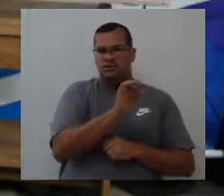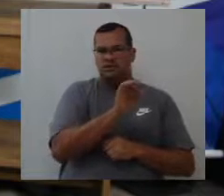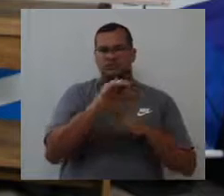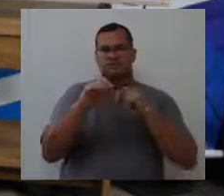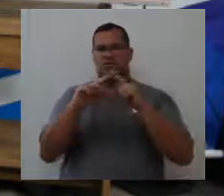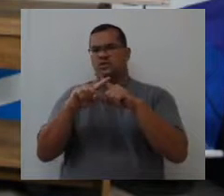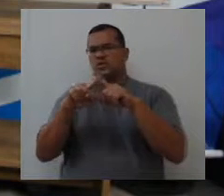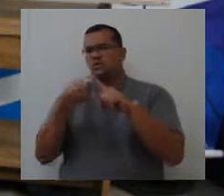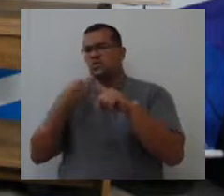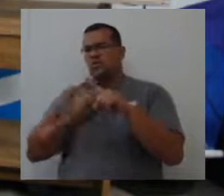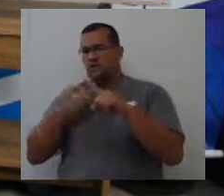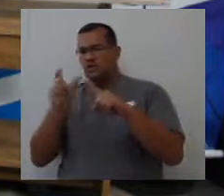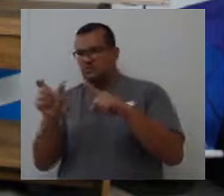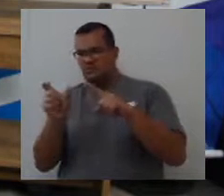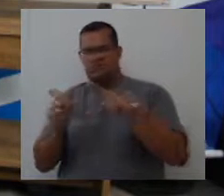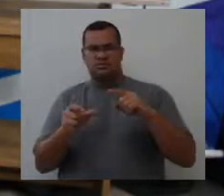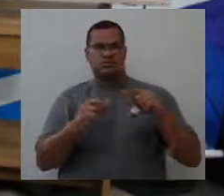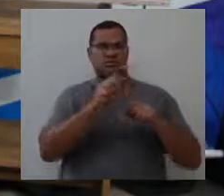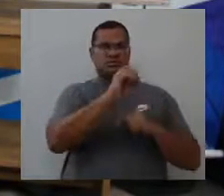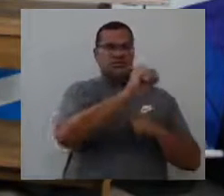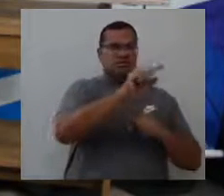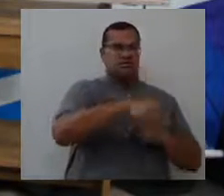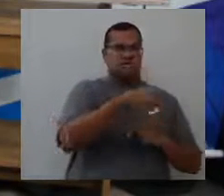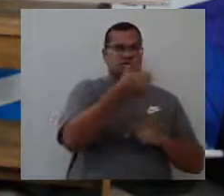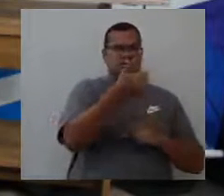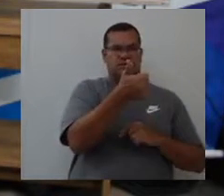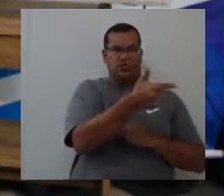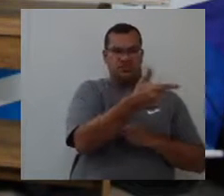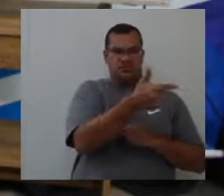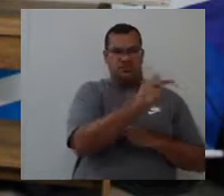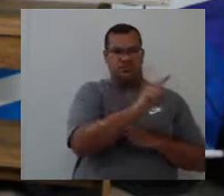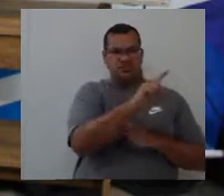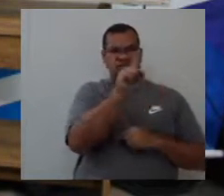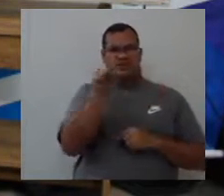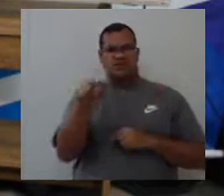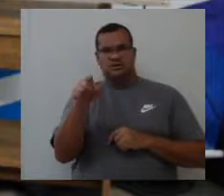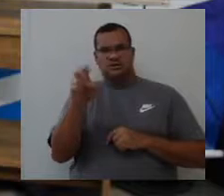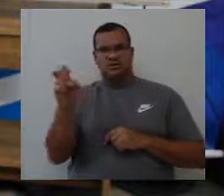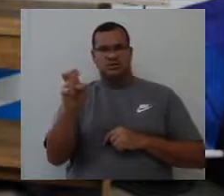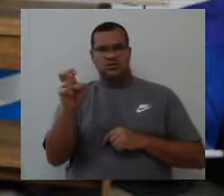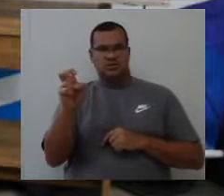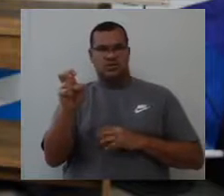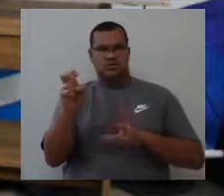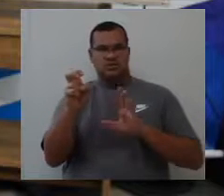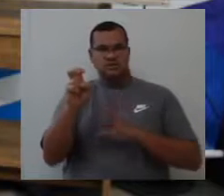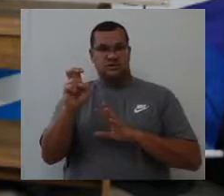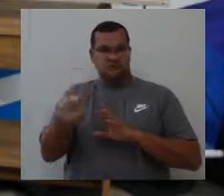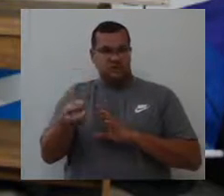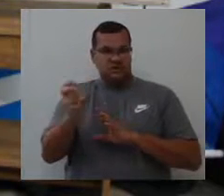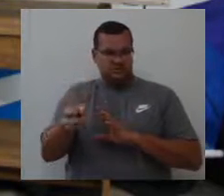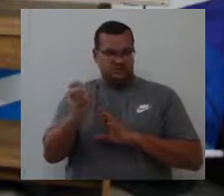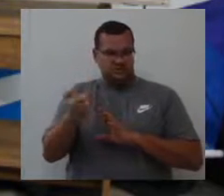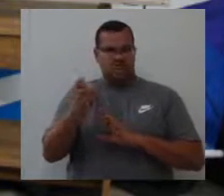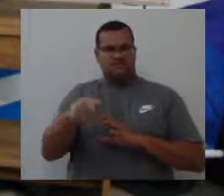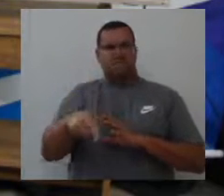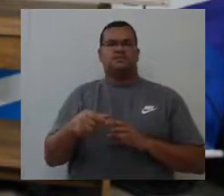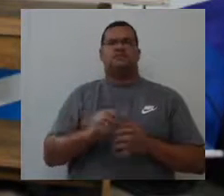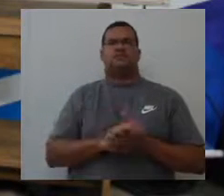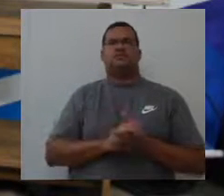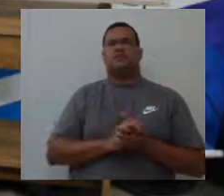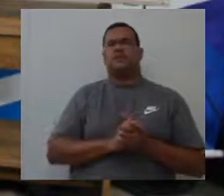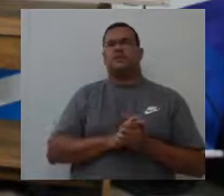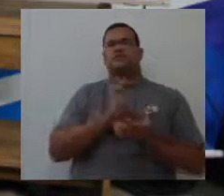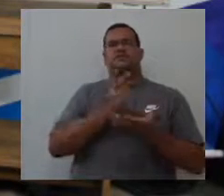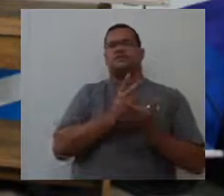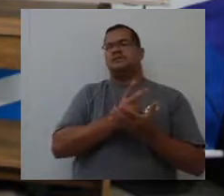por 0,12. Massa. Por exemplo, eu quero 12% de 5.000. Tu pega 5.000 e multiplica por 0,12.